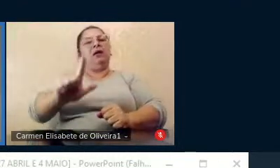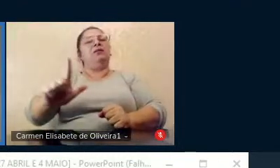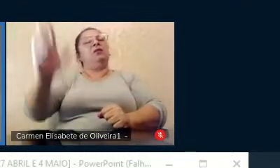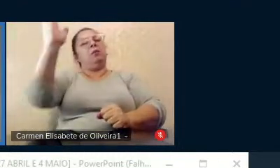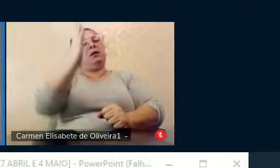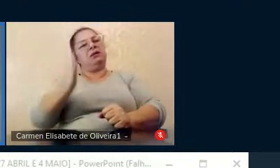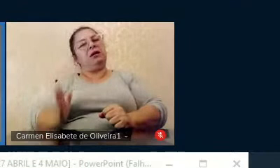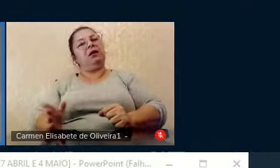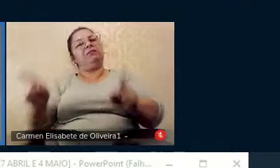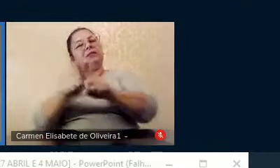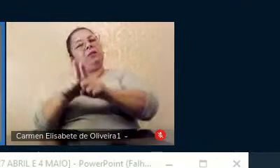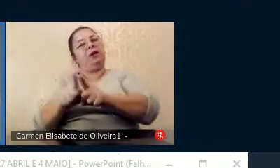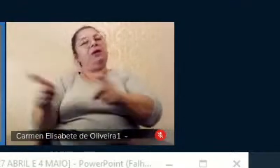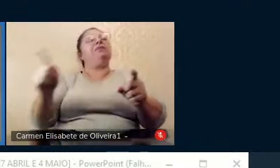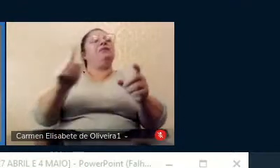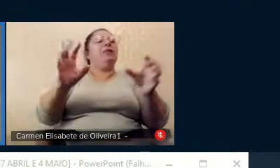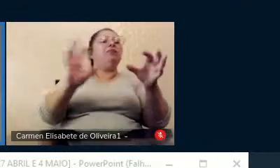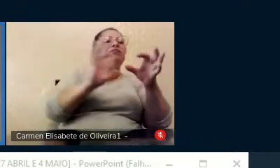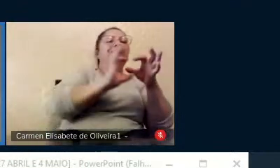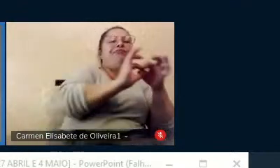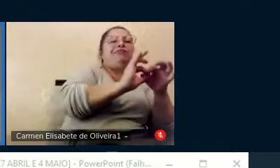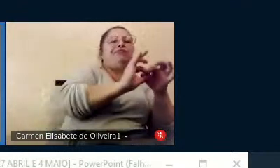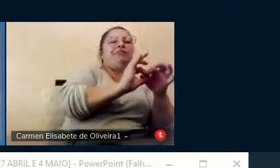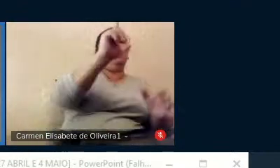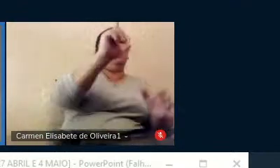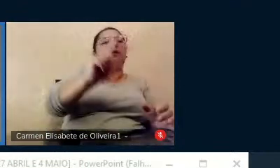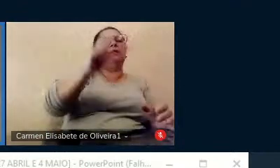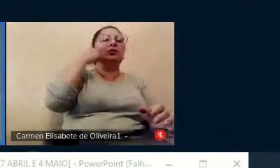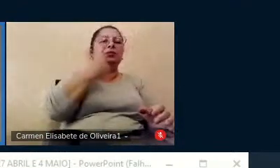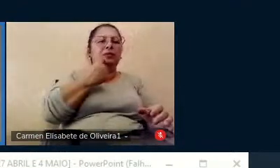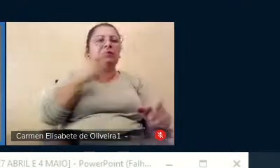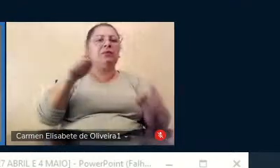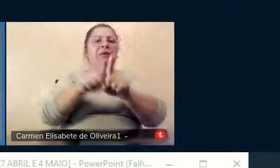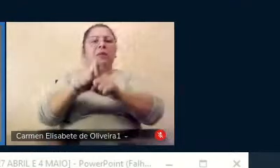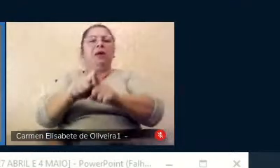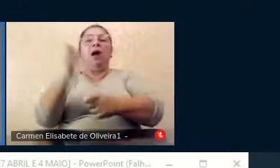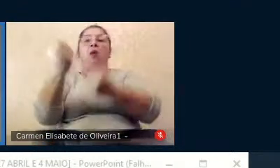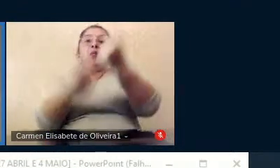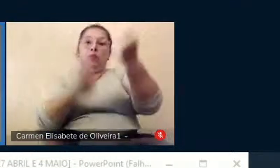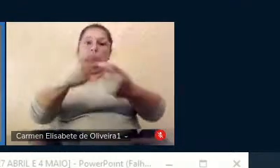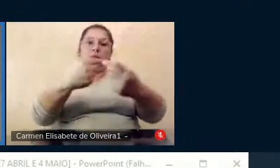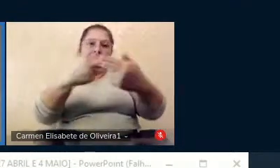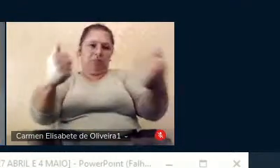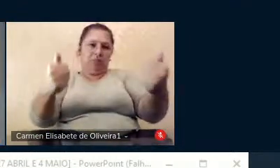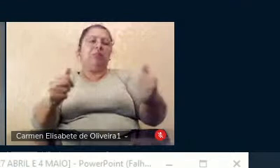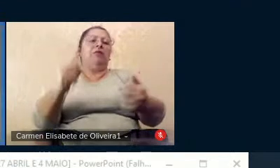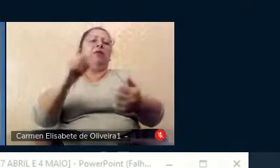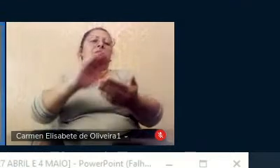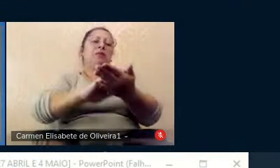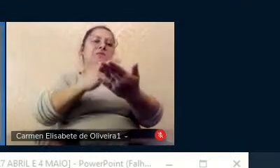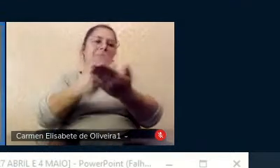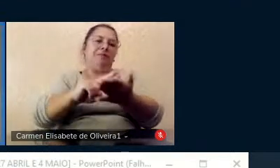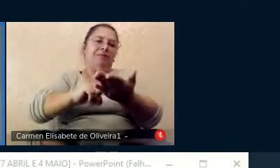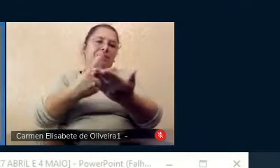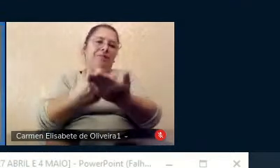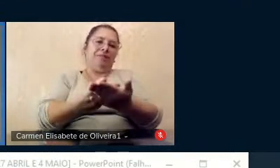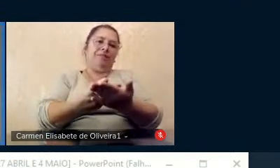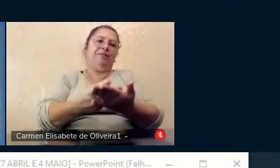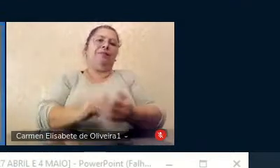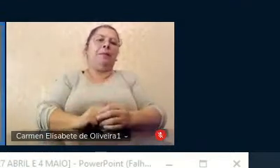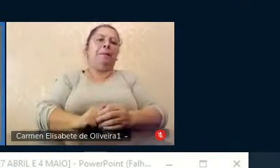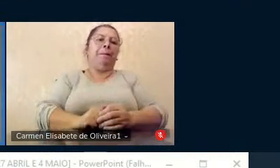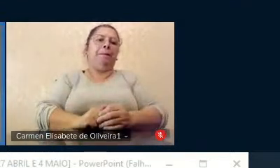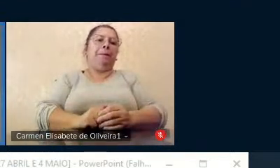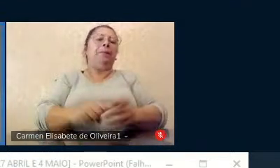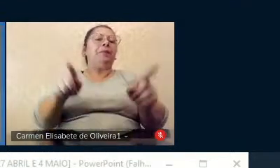surda, estabelecendo comparativos das obras e de alguns clássicos que foram traduzidos. Vamos ver também as